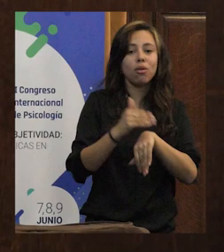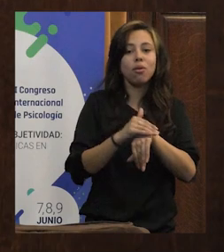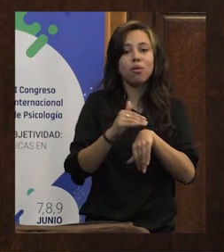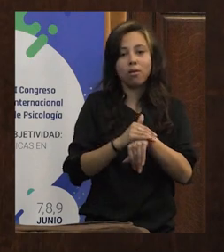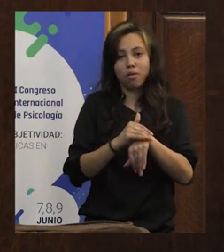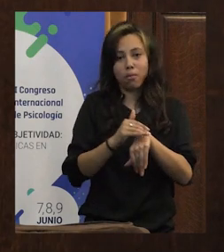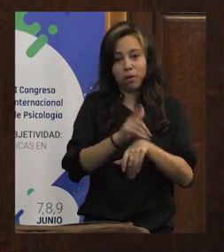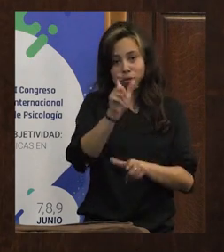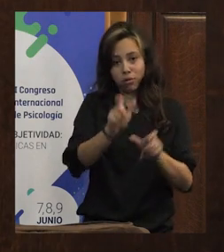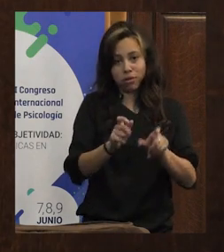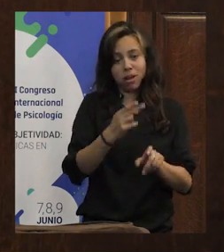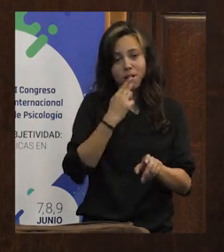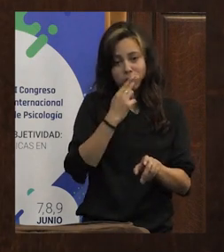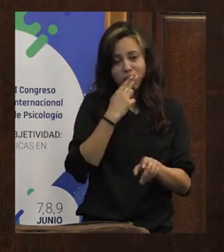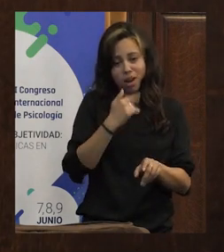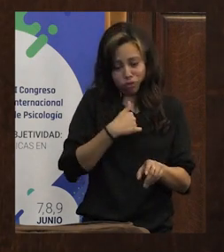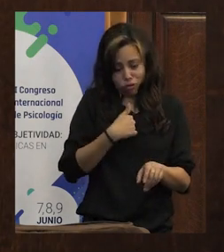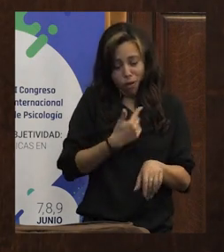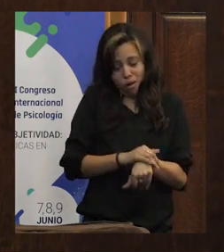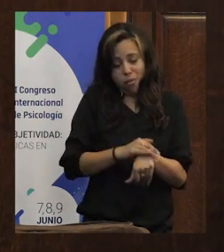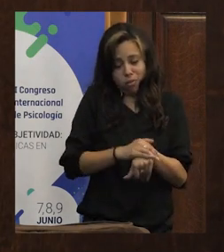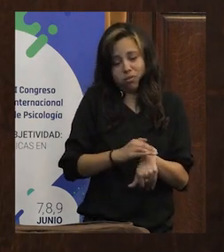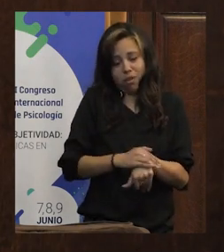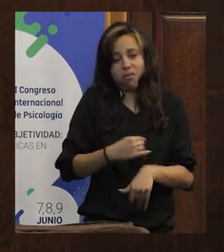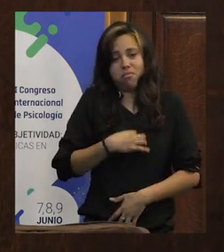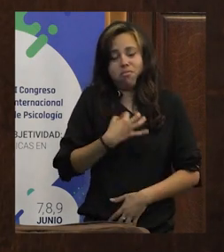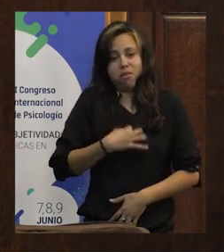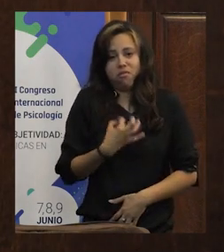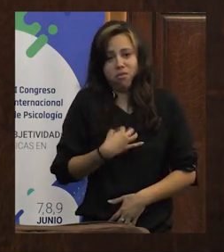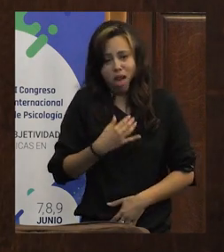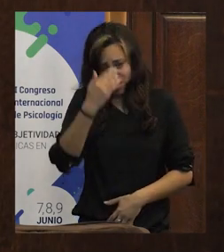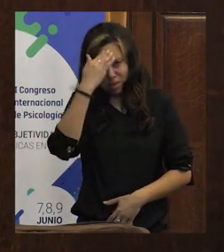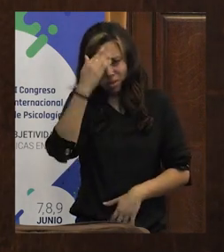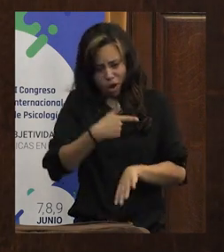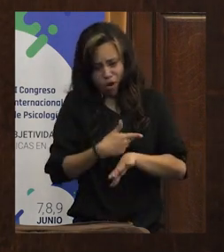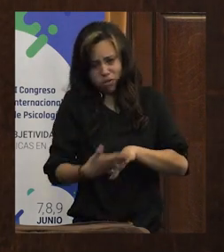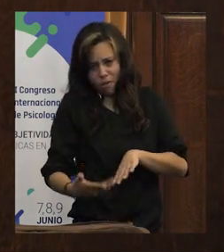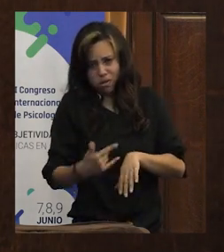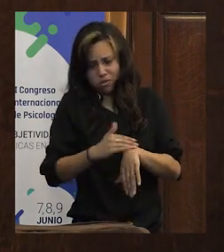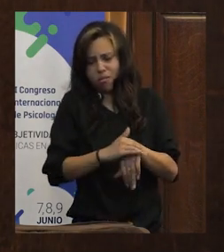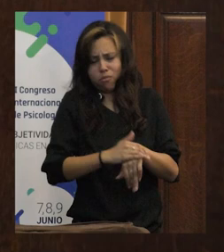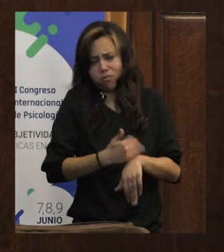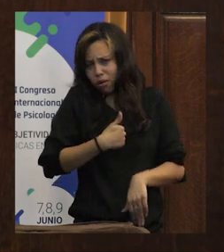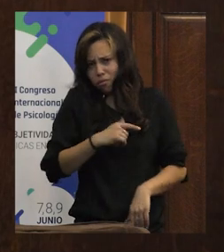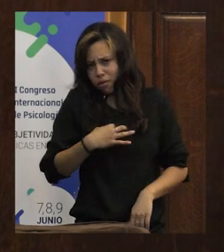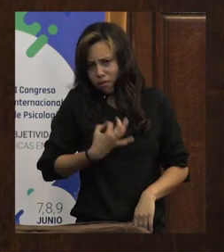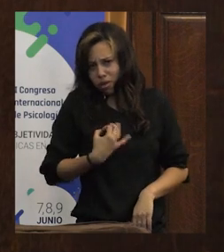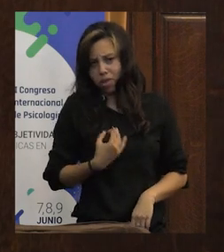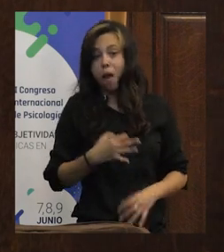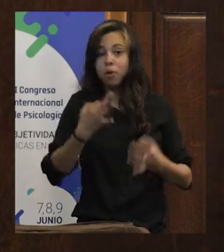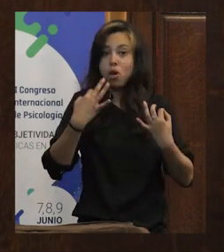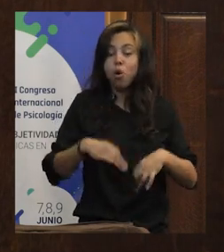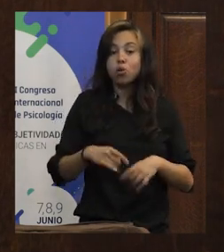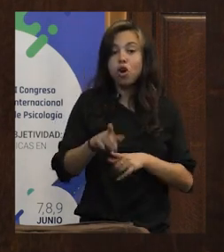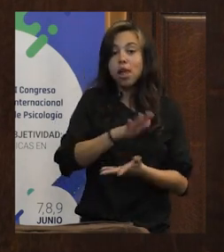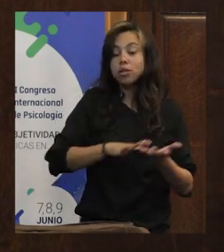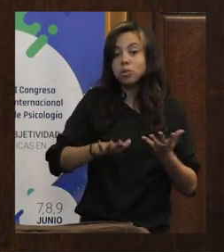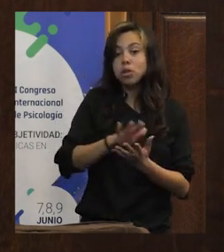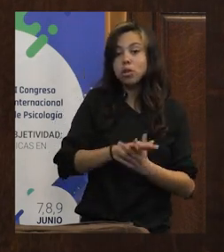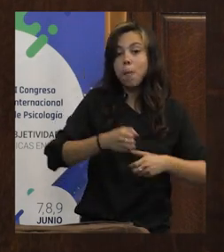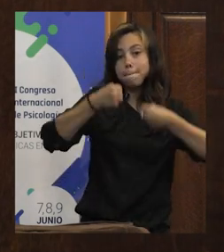lhes sucede. E vale a pena recordar que durante a pandemia de COVID-19,